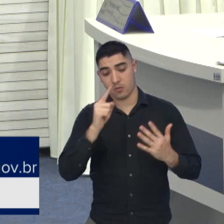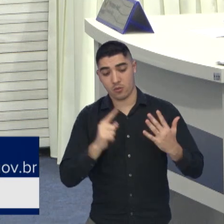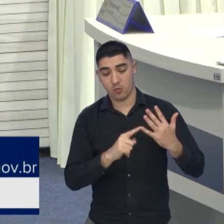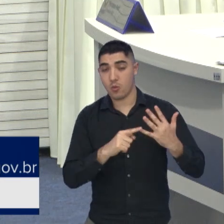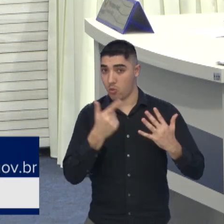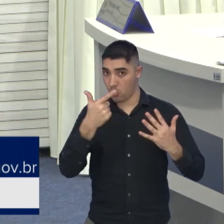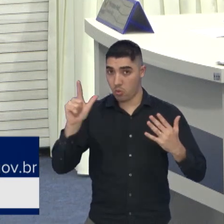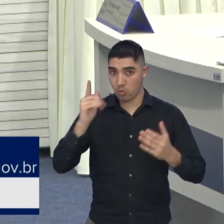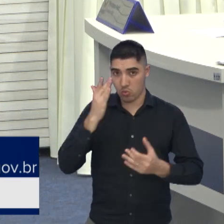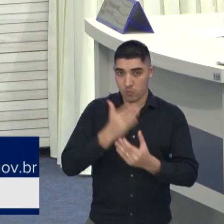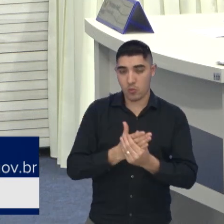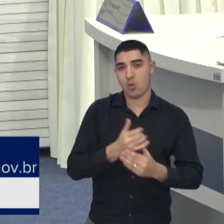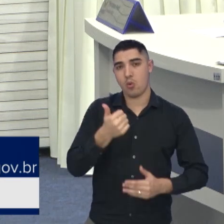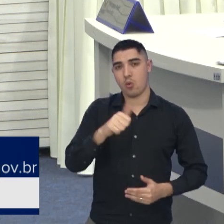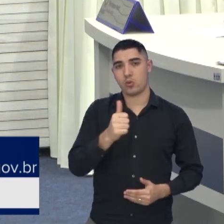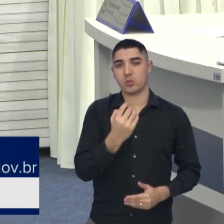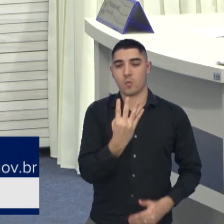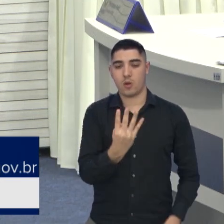Processo